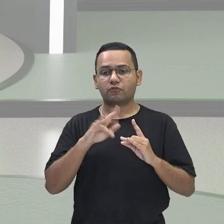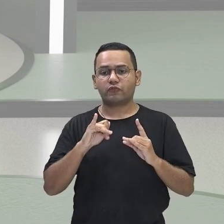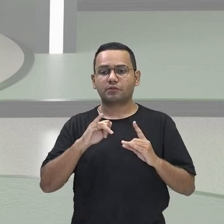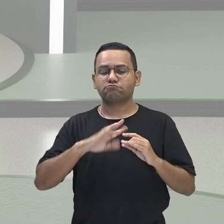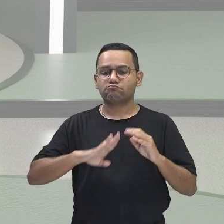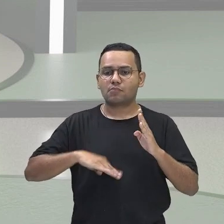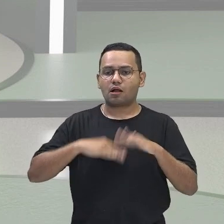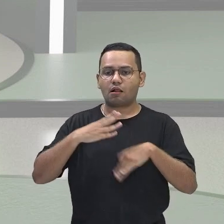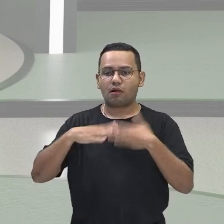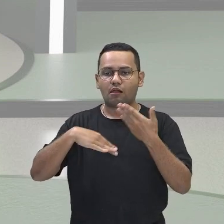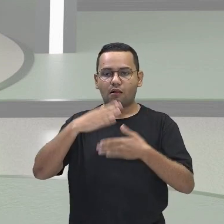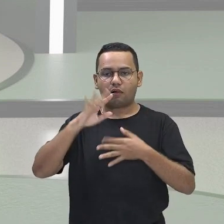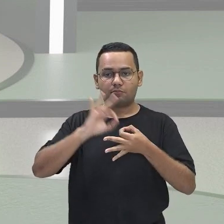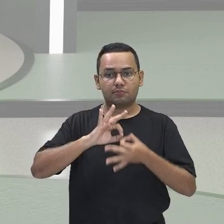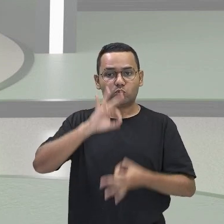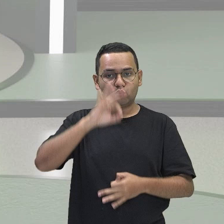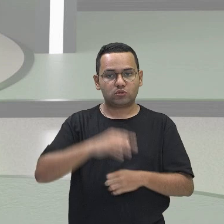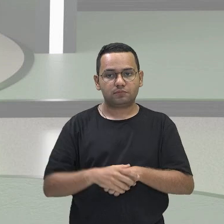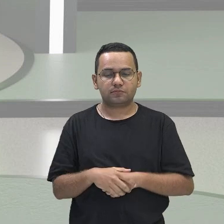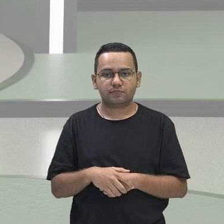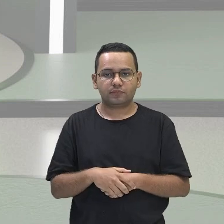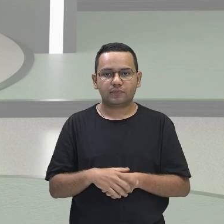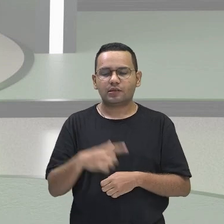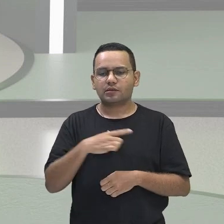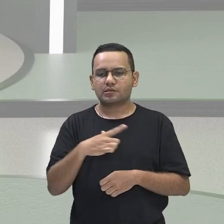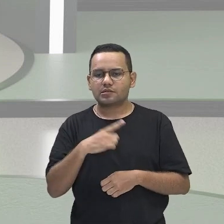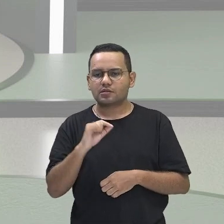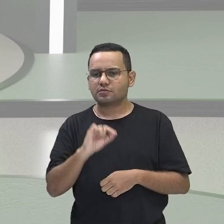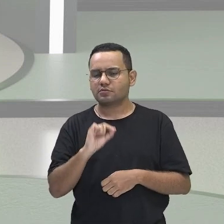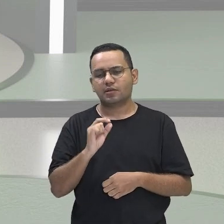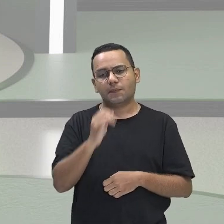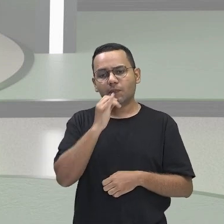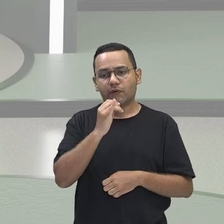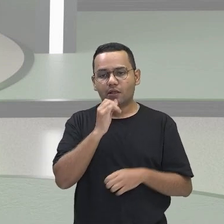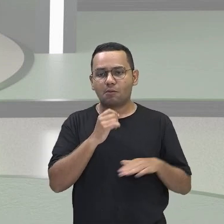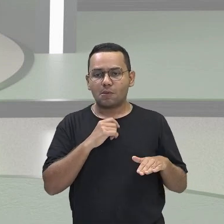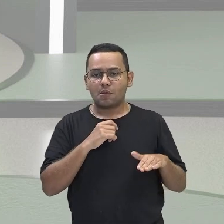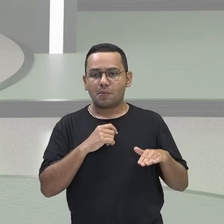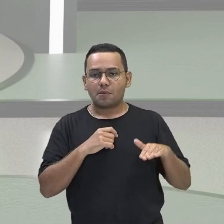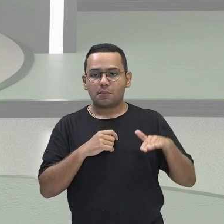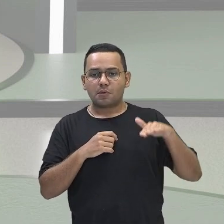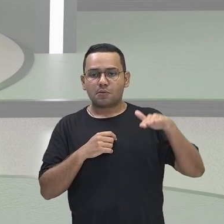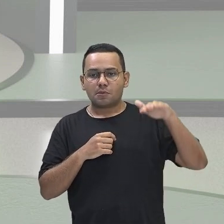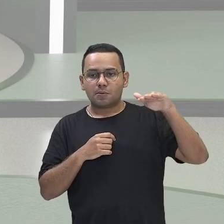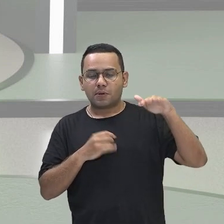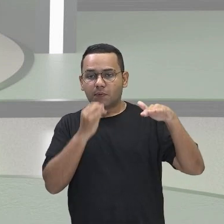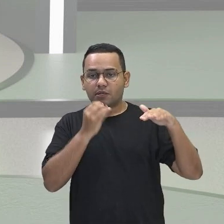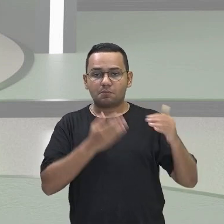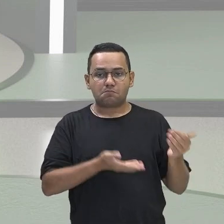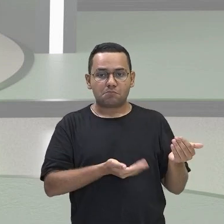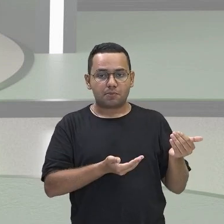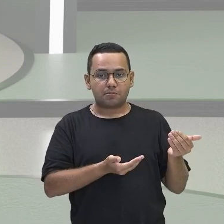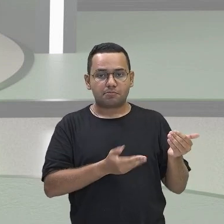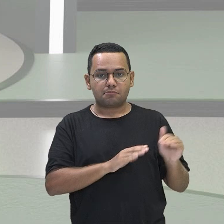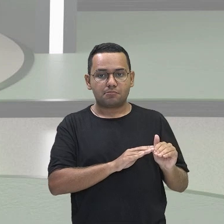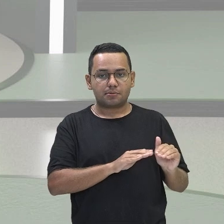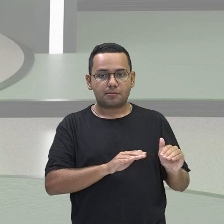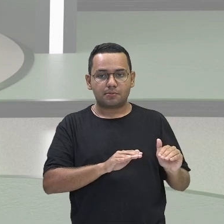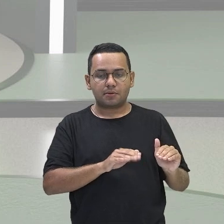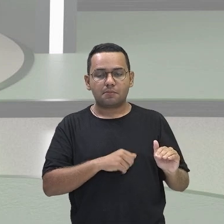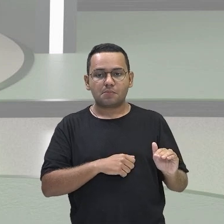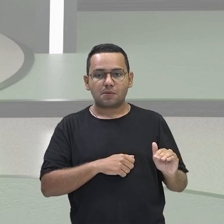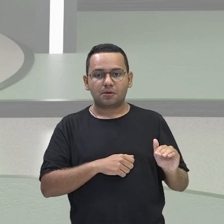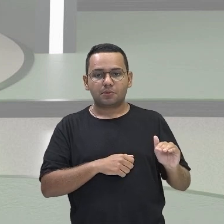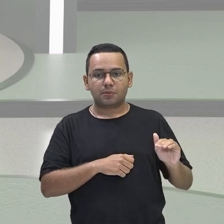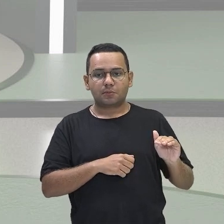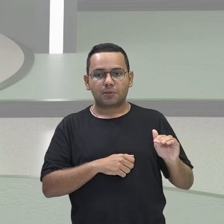né, principalmente nas fases ali da infância, né, quando nós somos bebês, e aí durante a adolescência, a juventude,